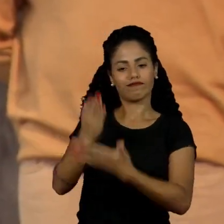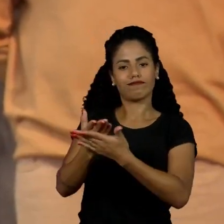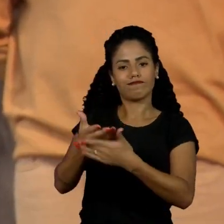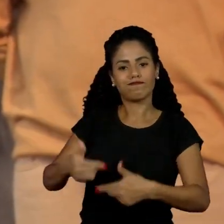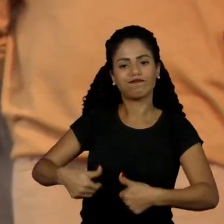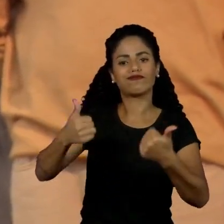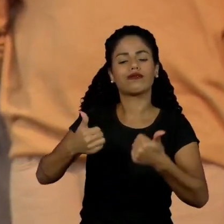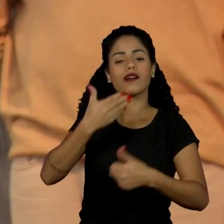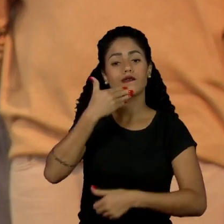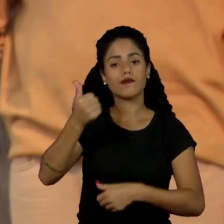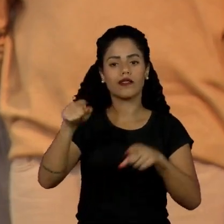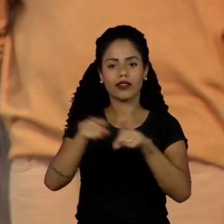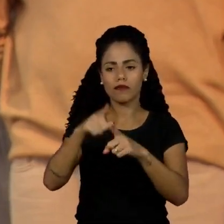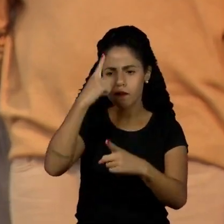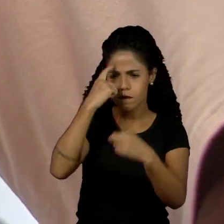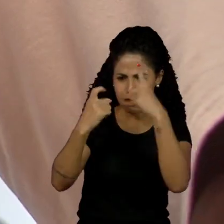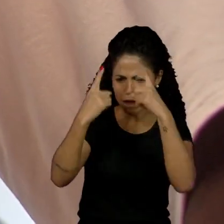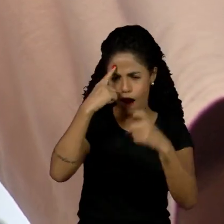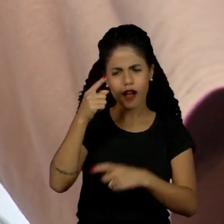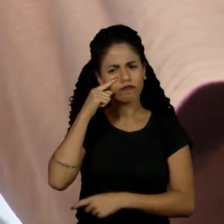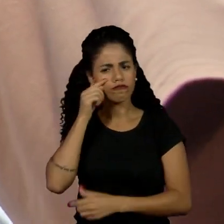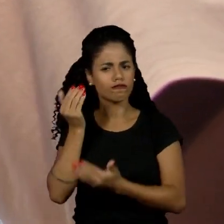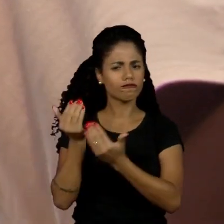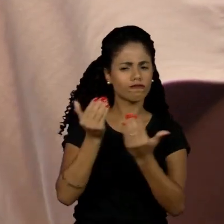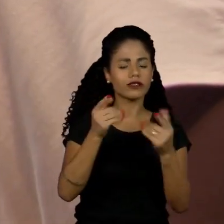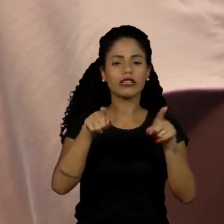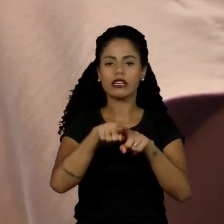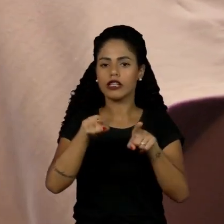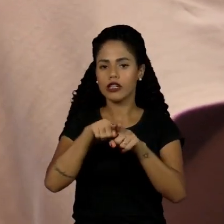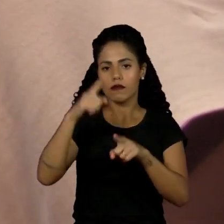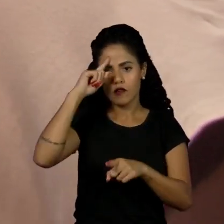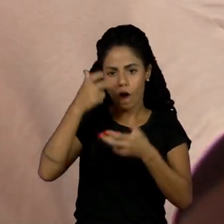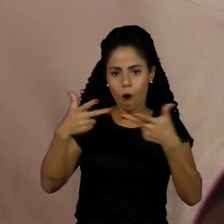estimulam a criatividade, a intuição e a espiritualidade.